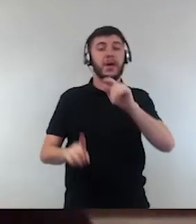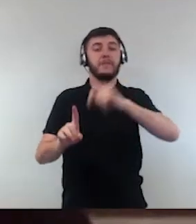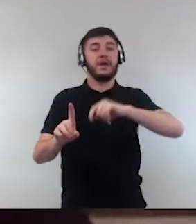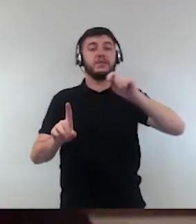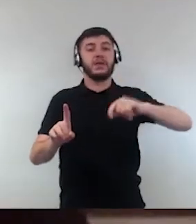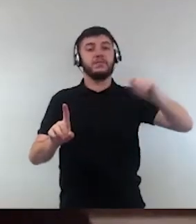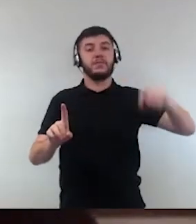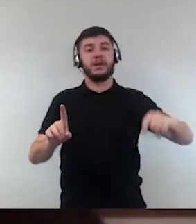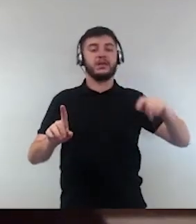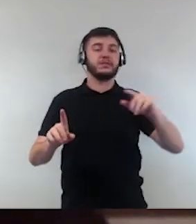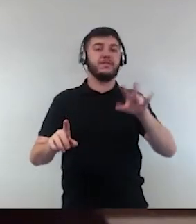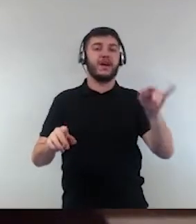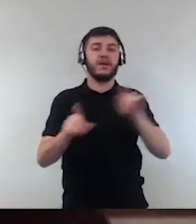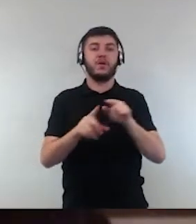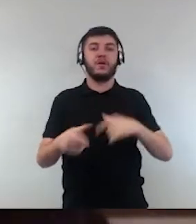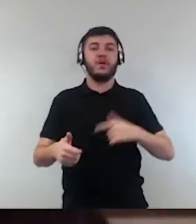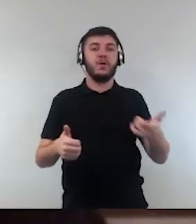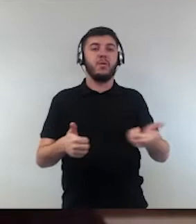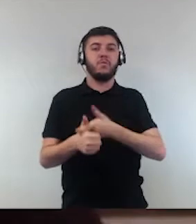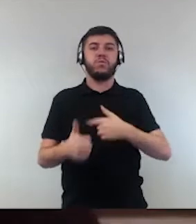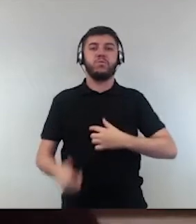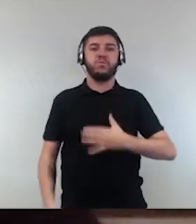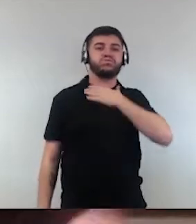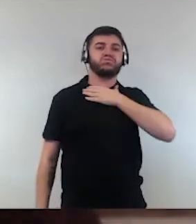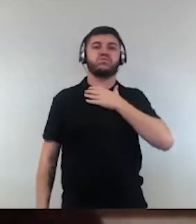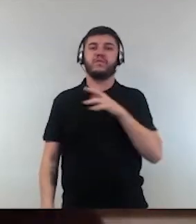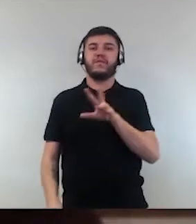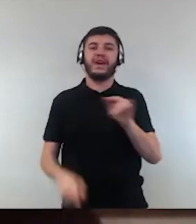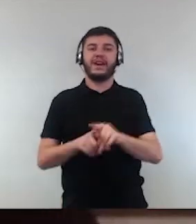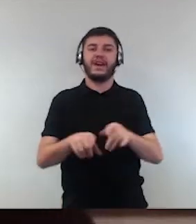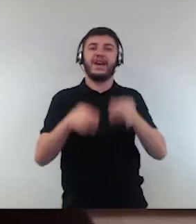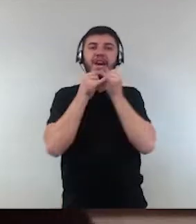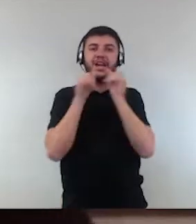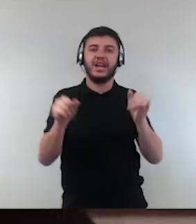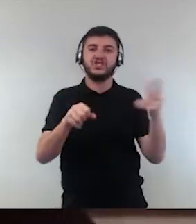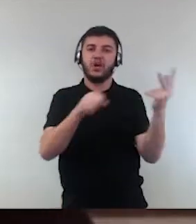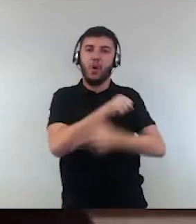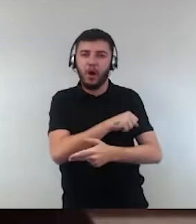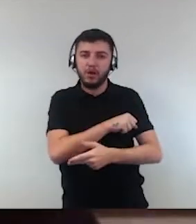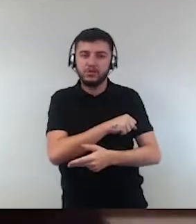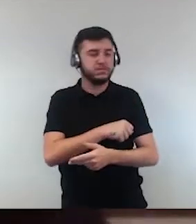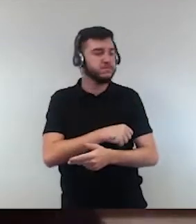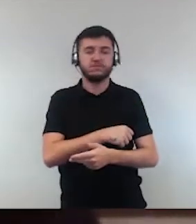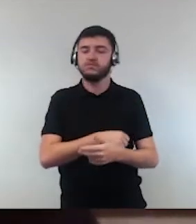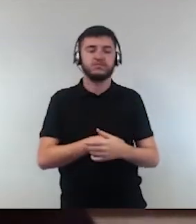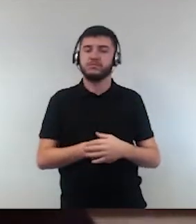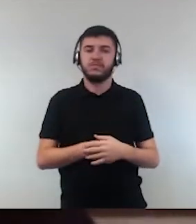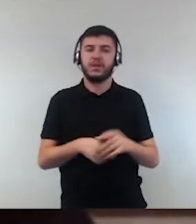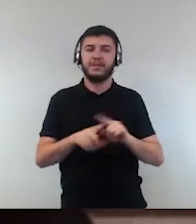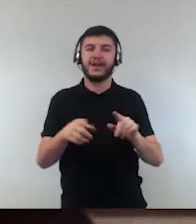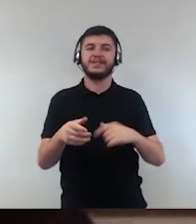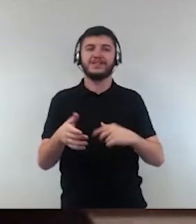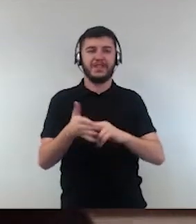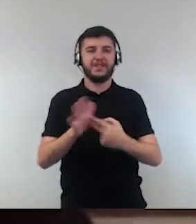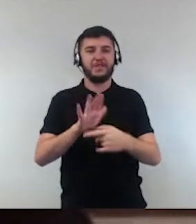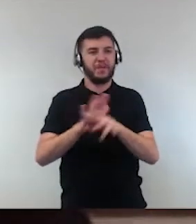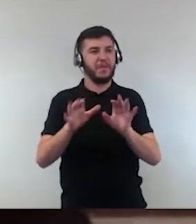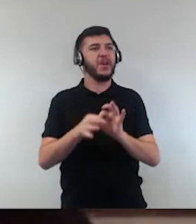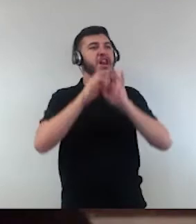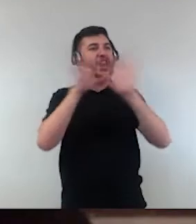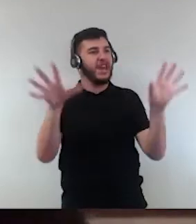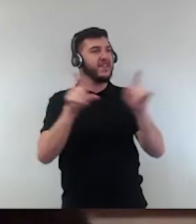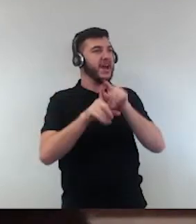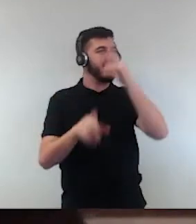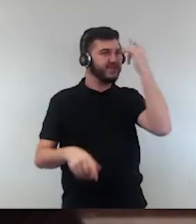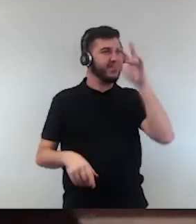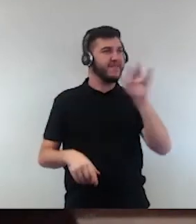o corte, né? Isso não é uma carta branca para que fique inadimplente, mas sim digamos